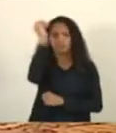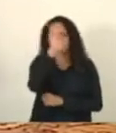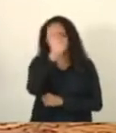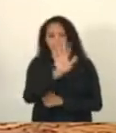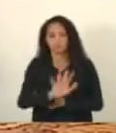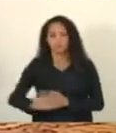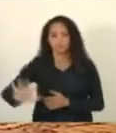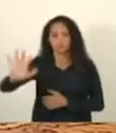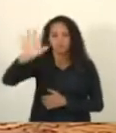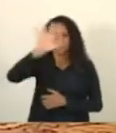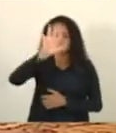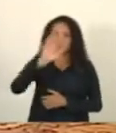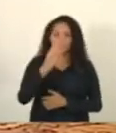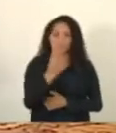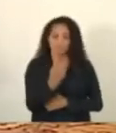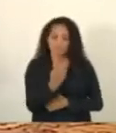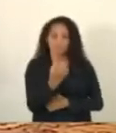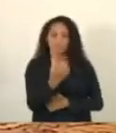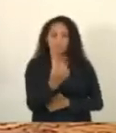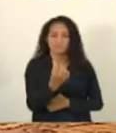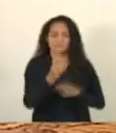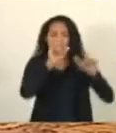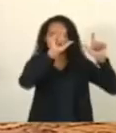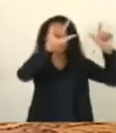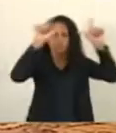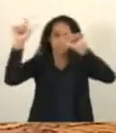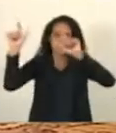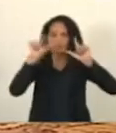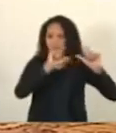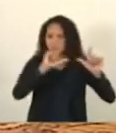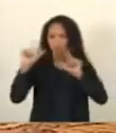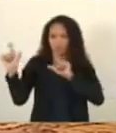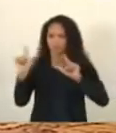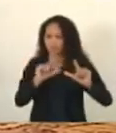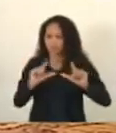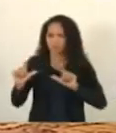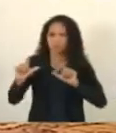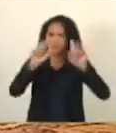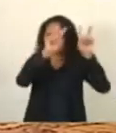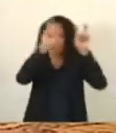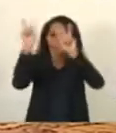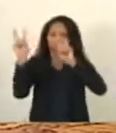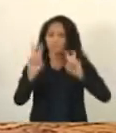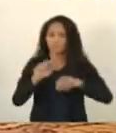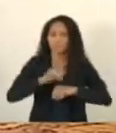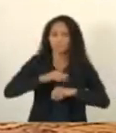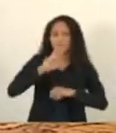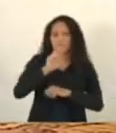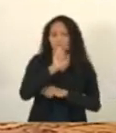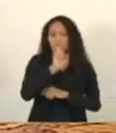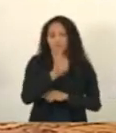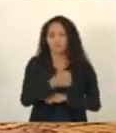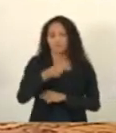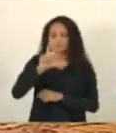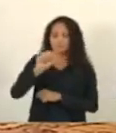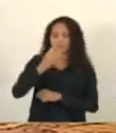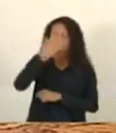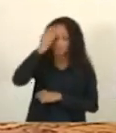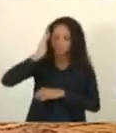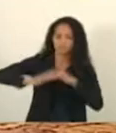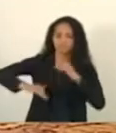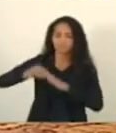foram 36 painéis, com a participação de mais de 150 especialistas,